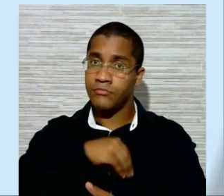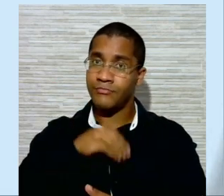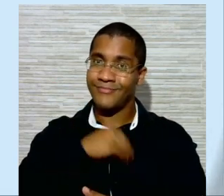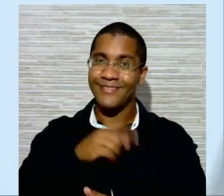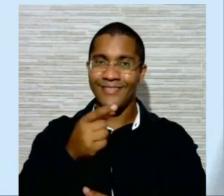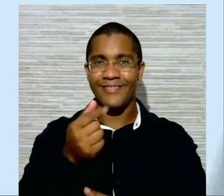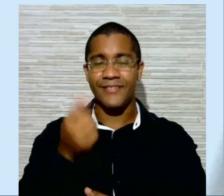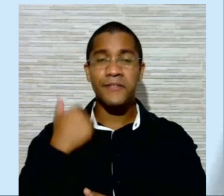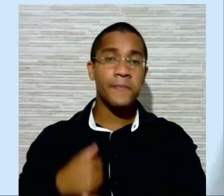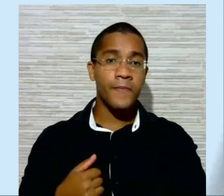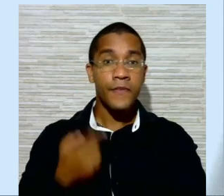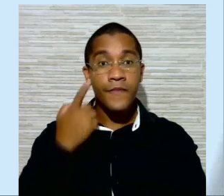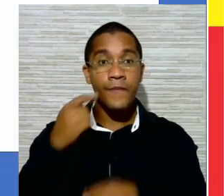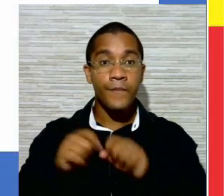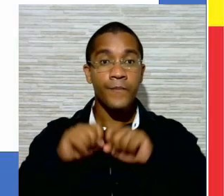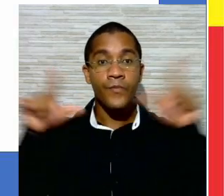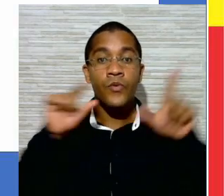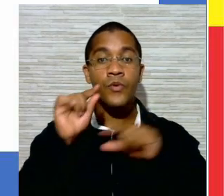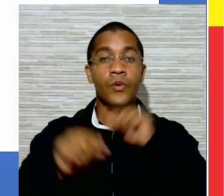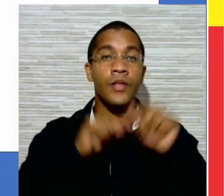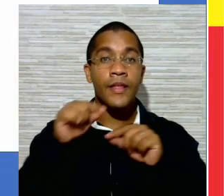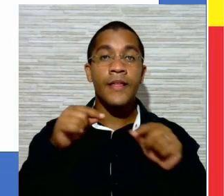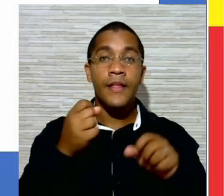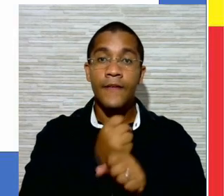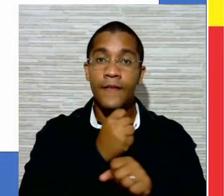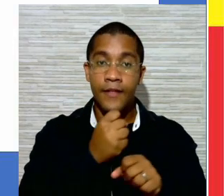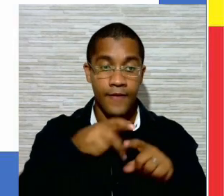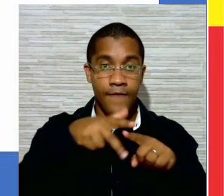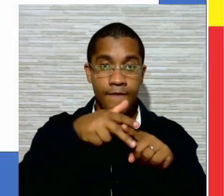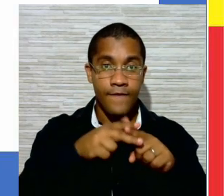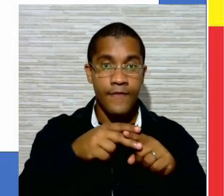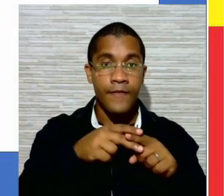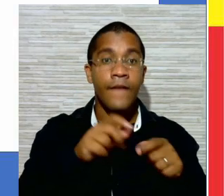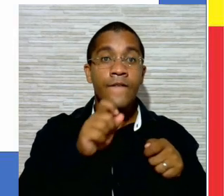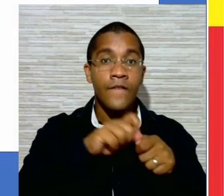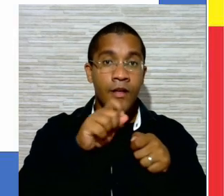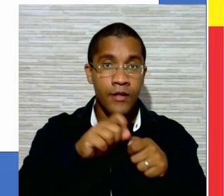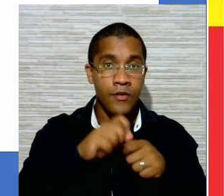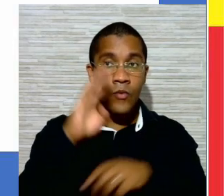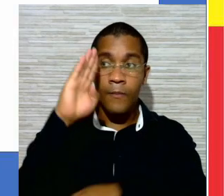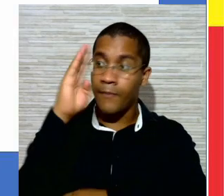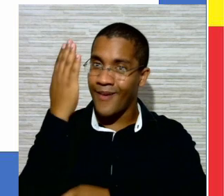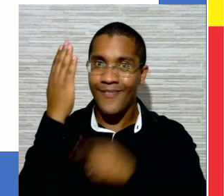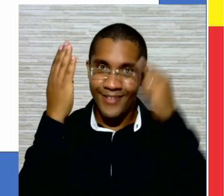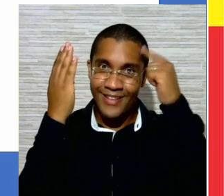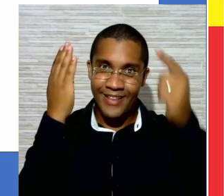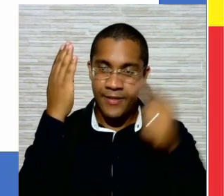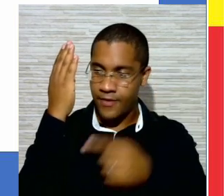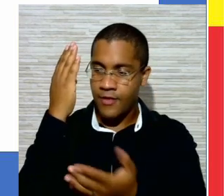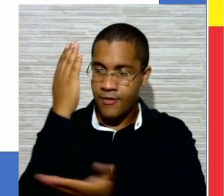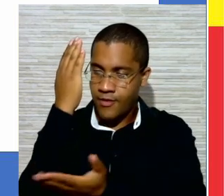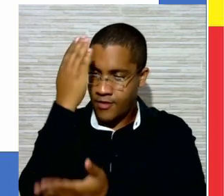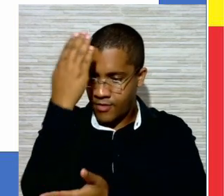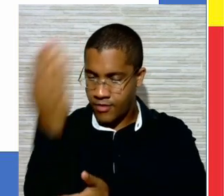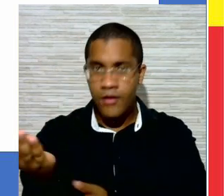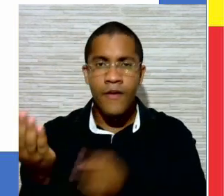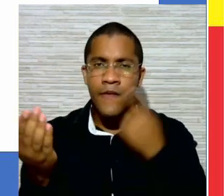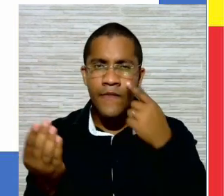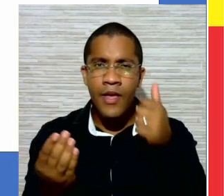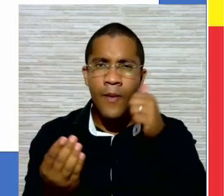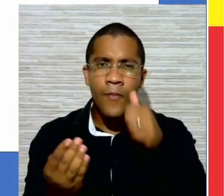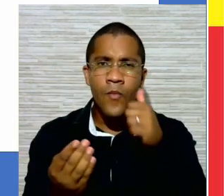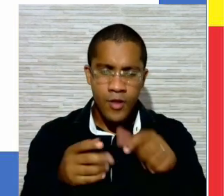gente? Observa na tela mais uma vez. A gente vai ter também na fabricação e na extração de madeira, tá? A fabricação de móveis, né?